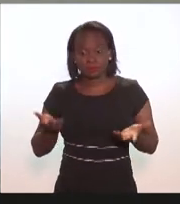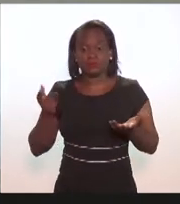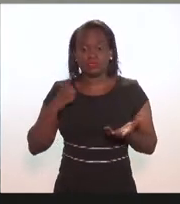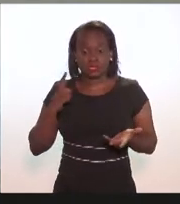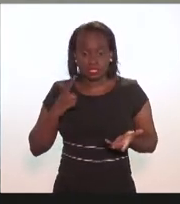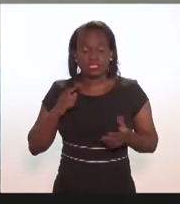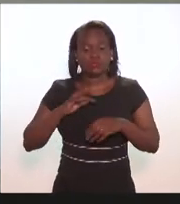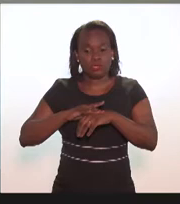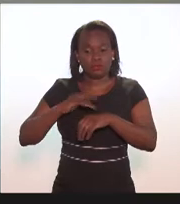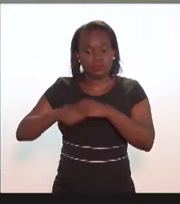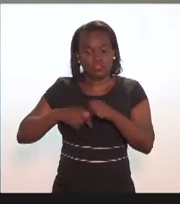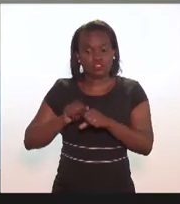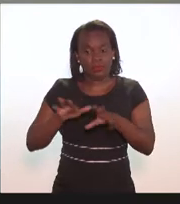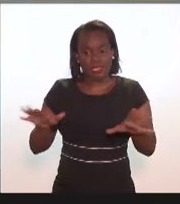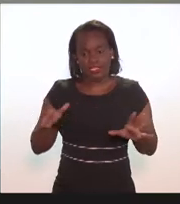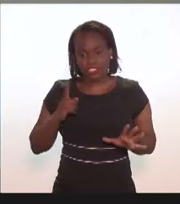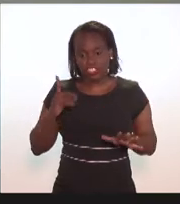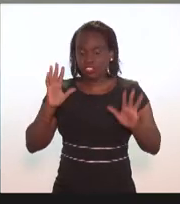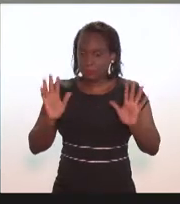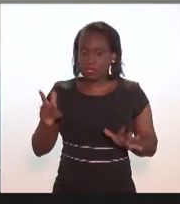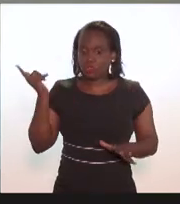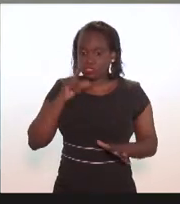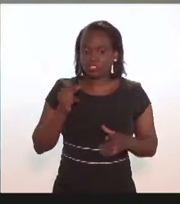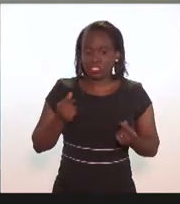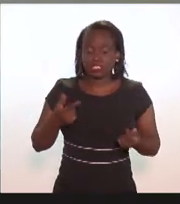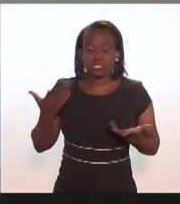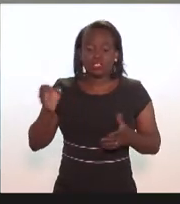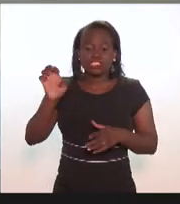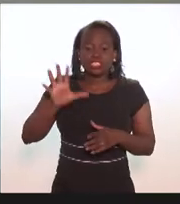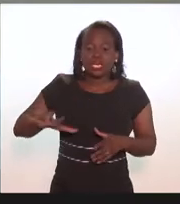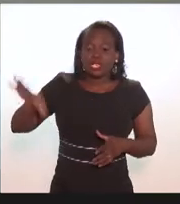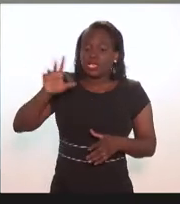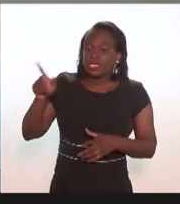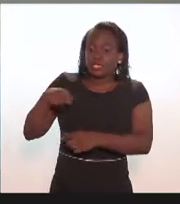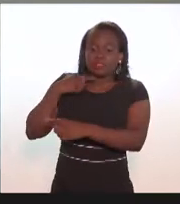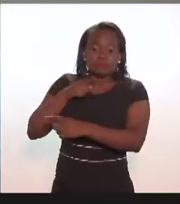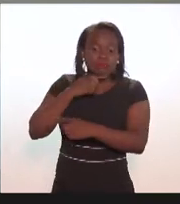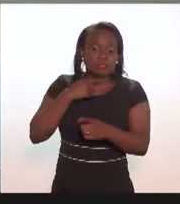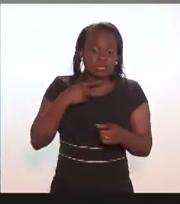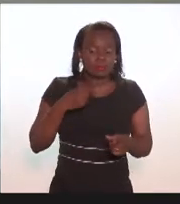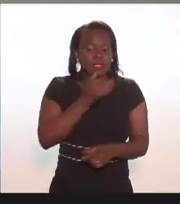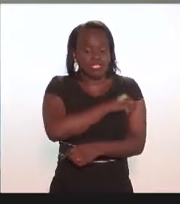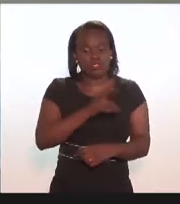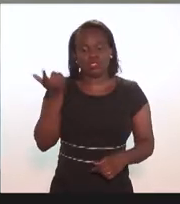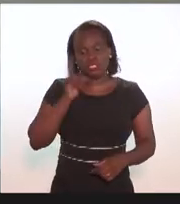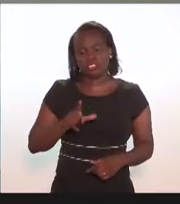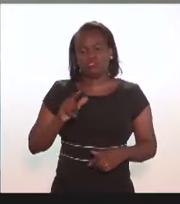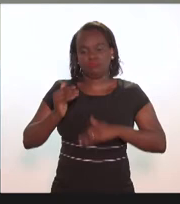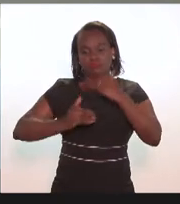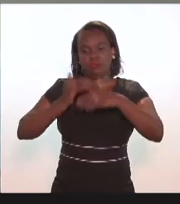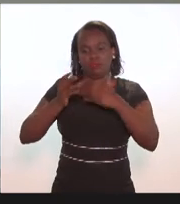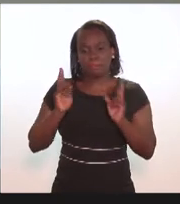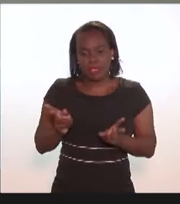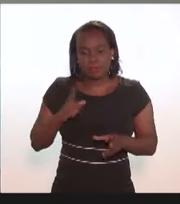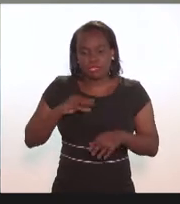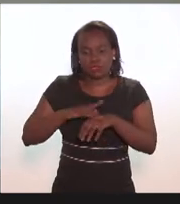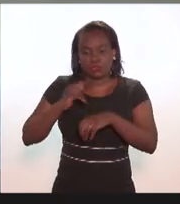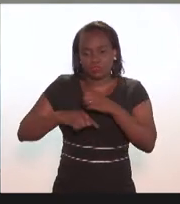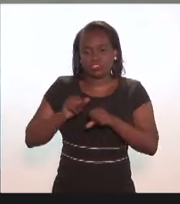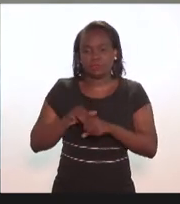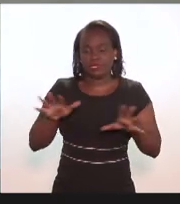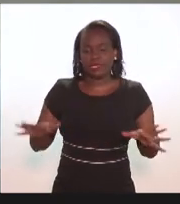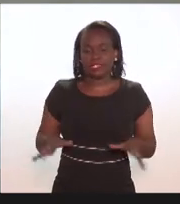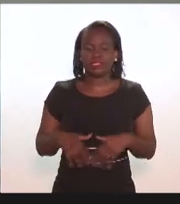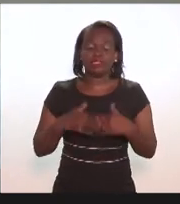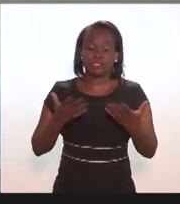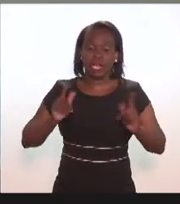da pandemia. Tá? Foram poucos os estados que conseguiram fazer a receita tributária crescer, mesmo no ano de pandemia. Essas eram